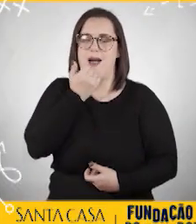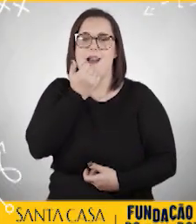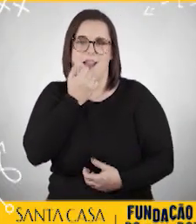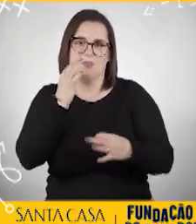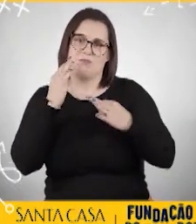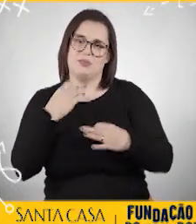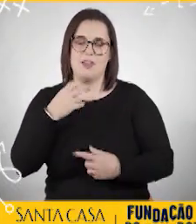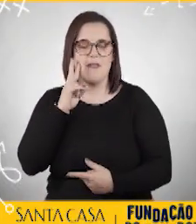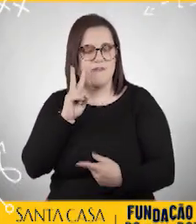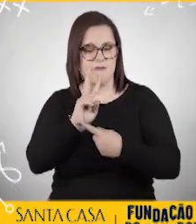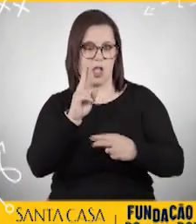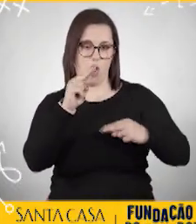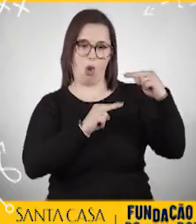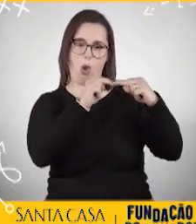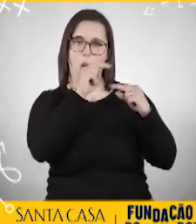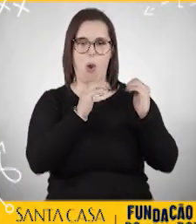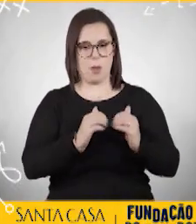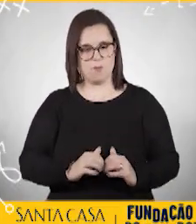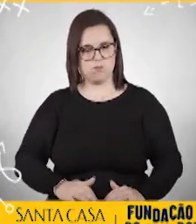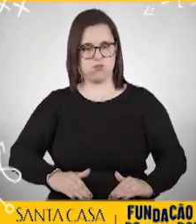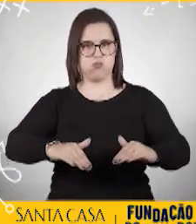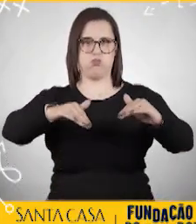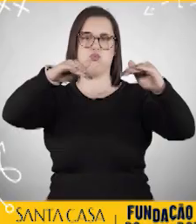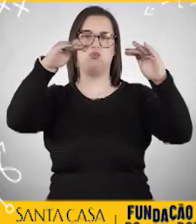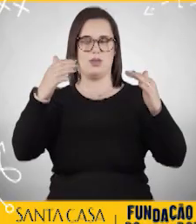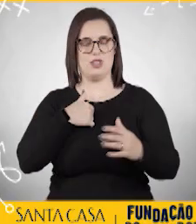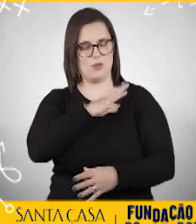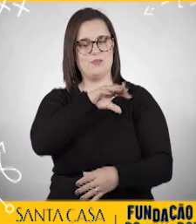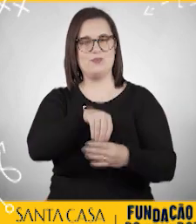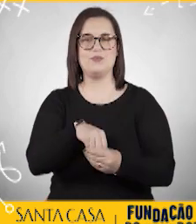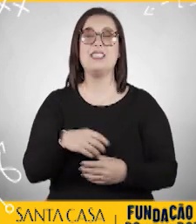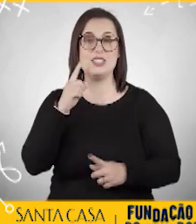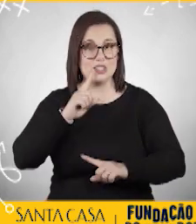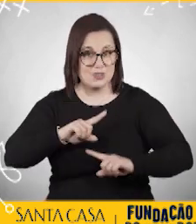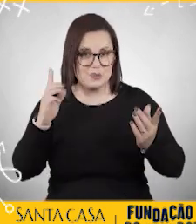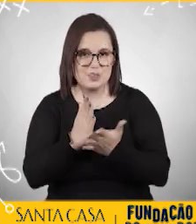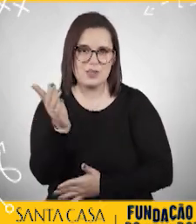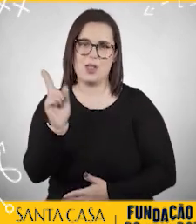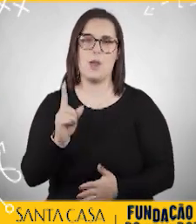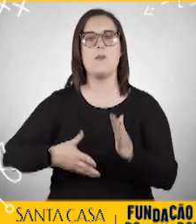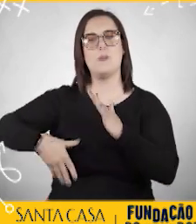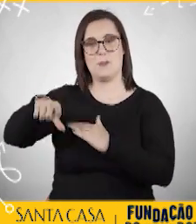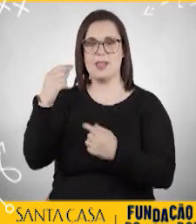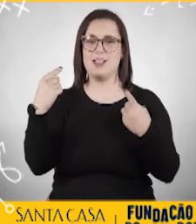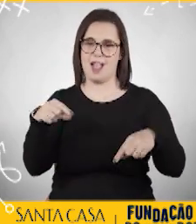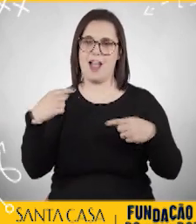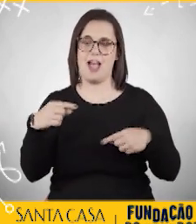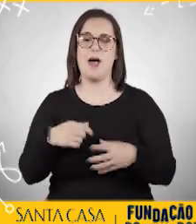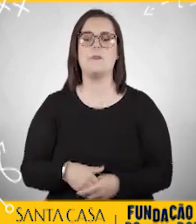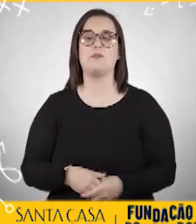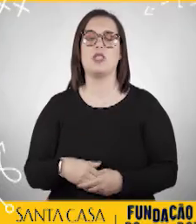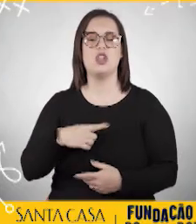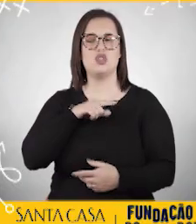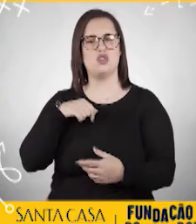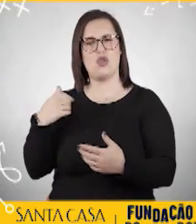muito contente por ver esta obra crescer e fazer parte dela. As surpresas não se ficaram por aqui e cada um destes protagonistas